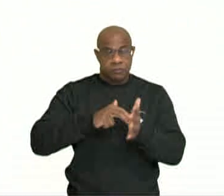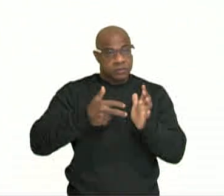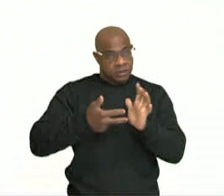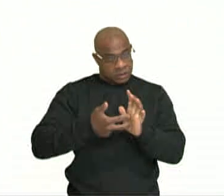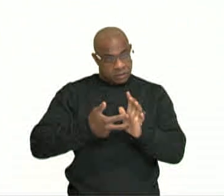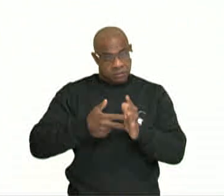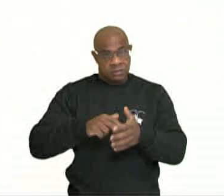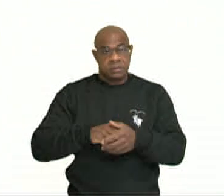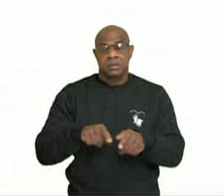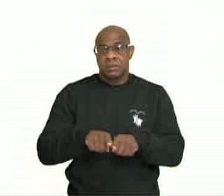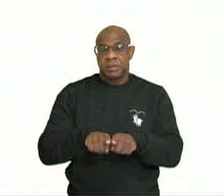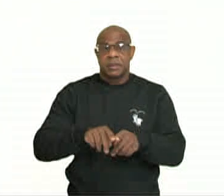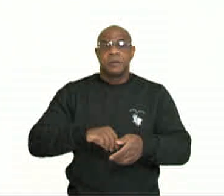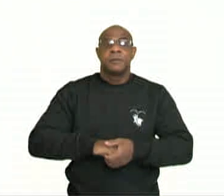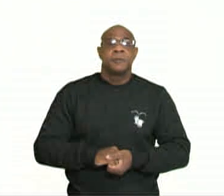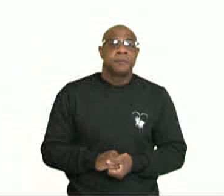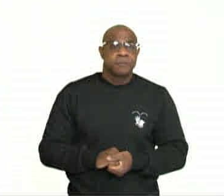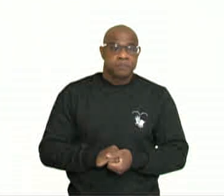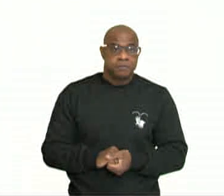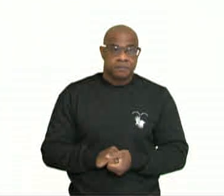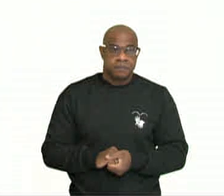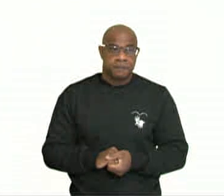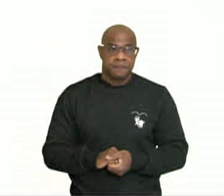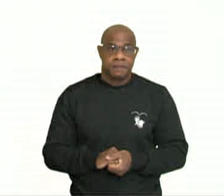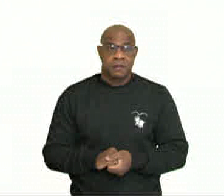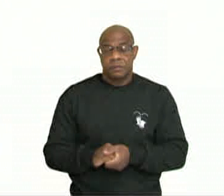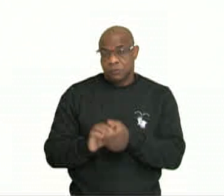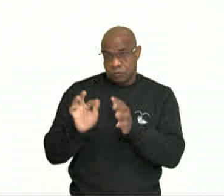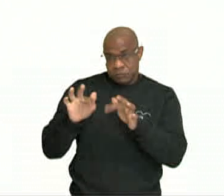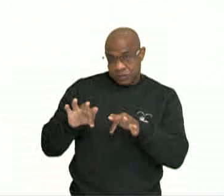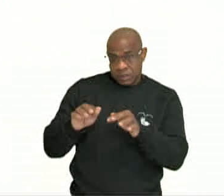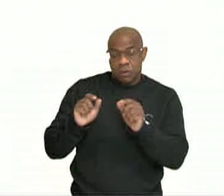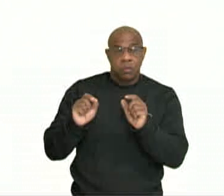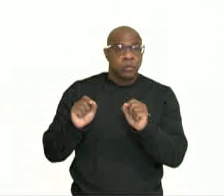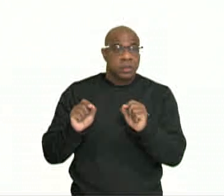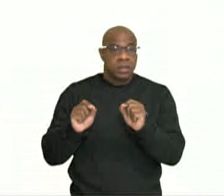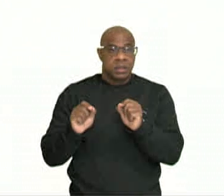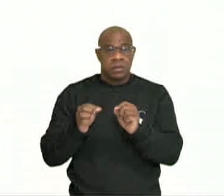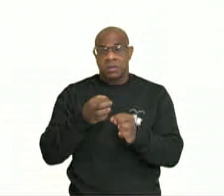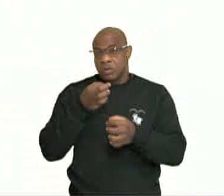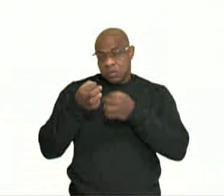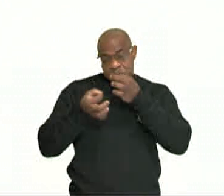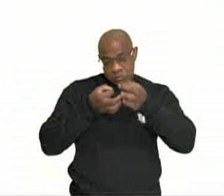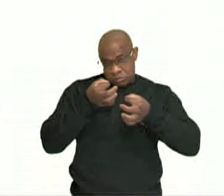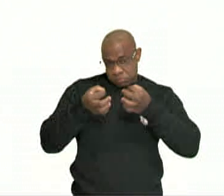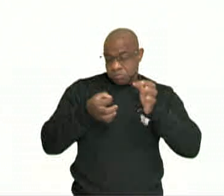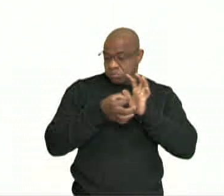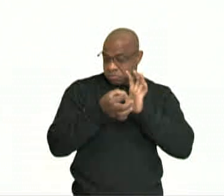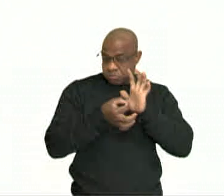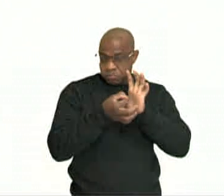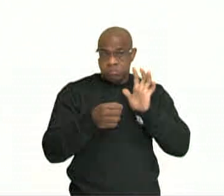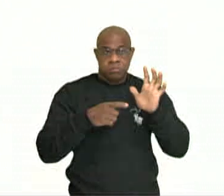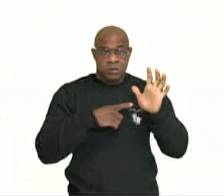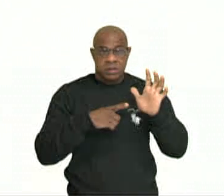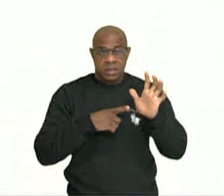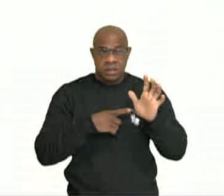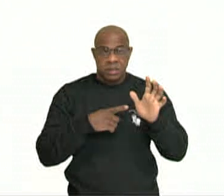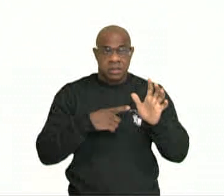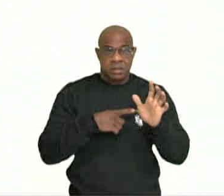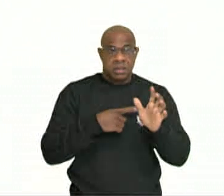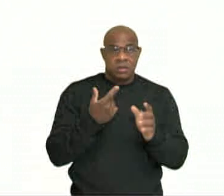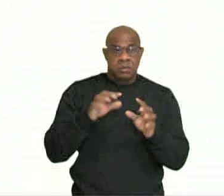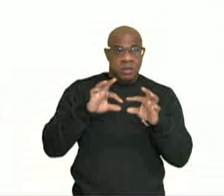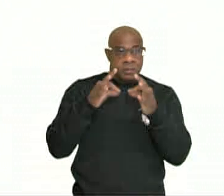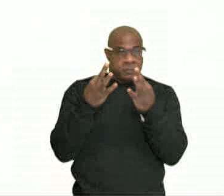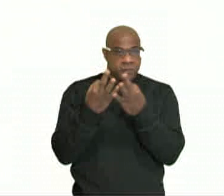resistência e de empoderamento. No fim, o argumento "eu tenho um parente negro" é sempre